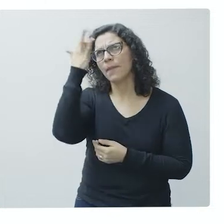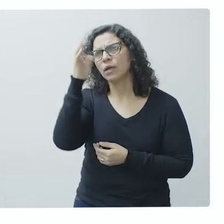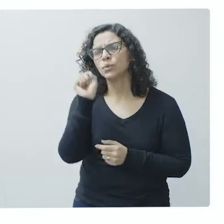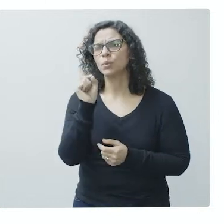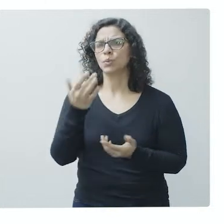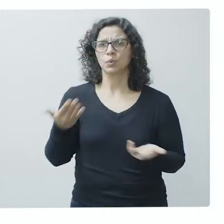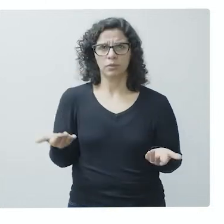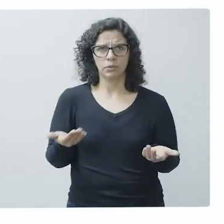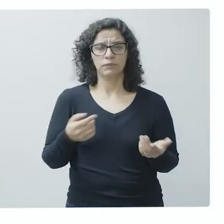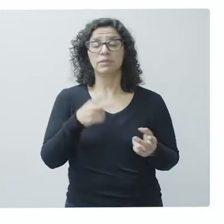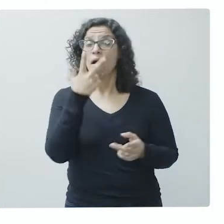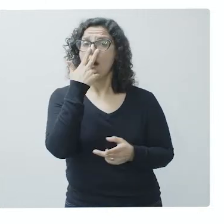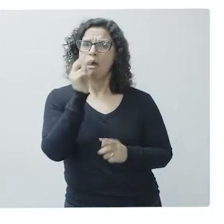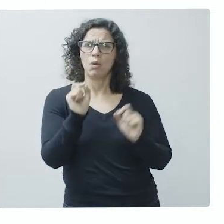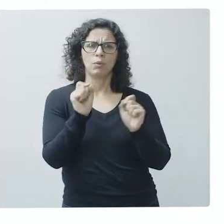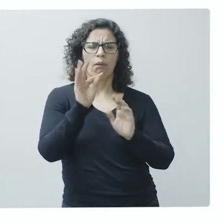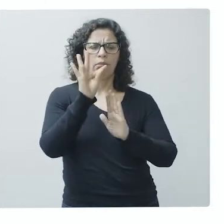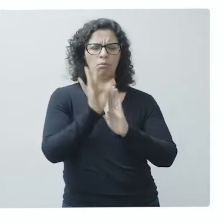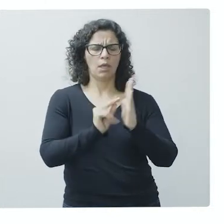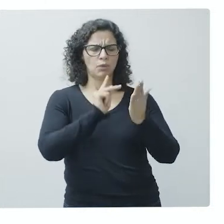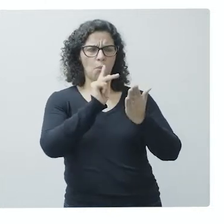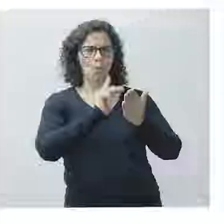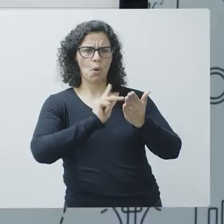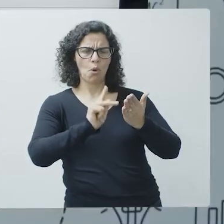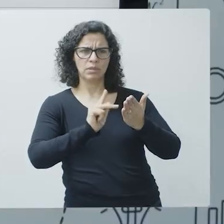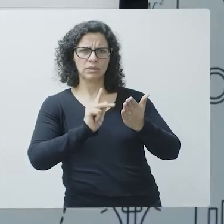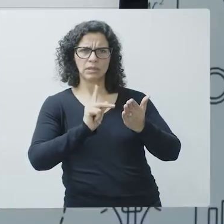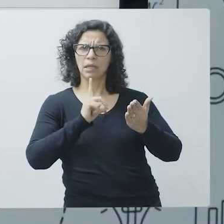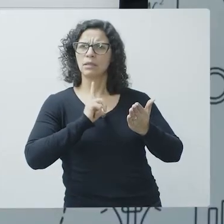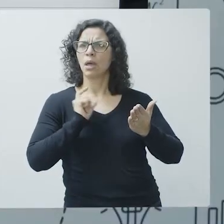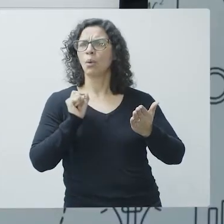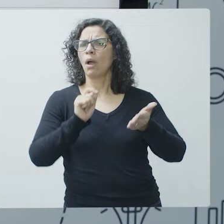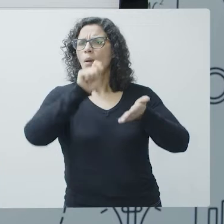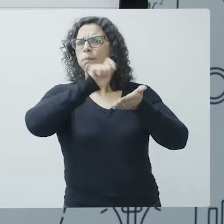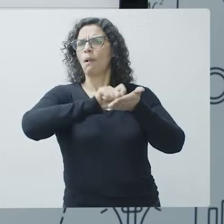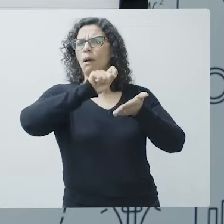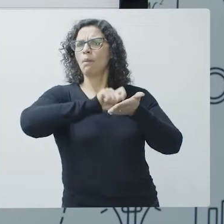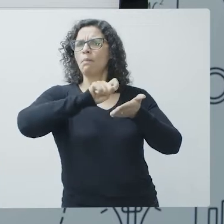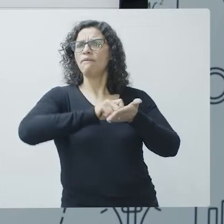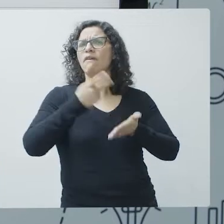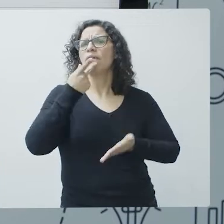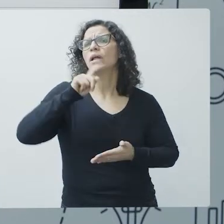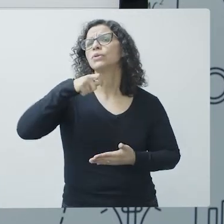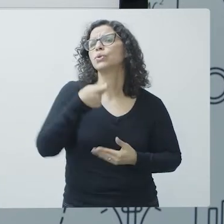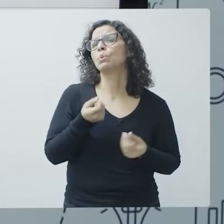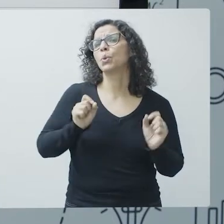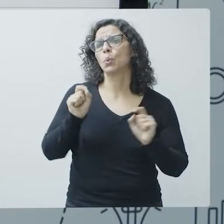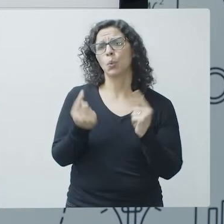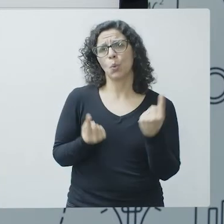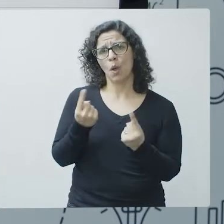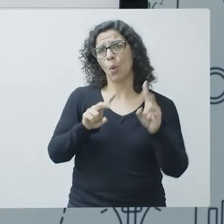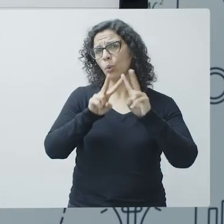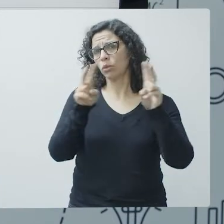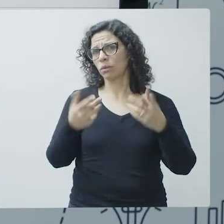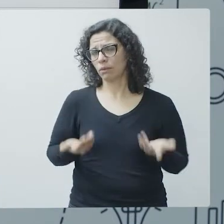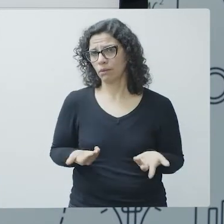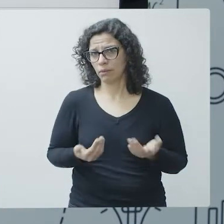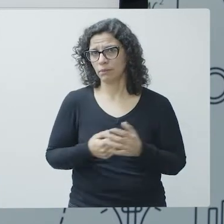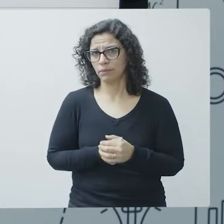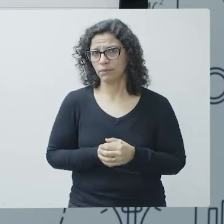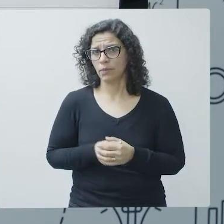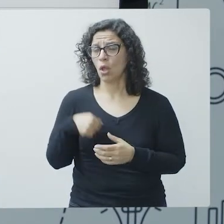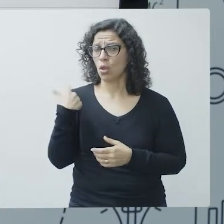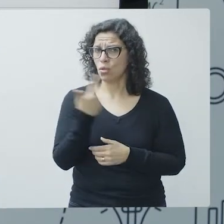cabeça? Do que você acha que o texto, o poema, vai tratar? Qual o tema, viu? A gente já falou um